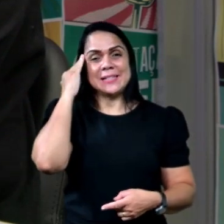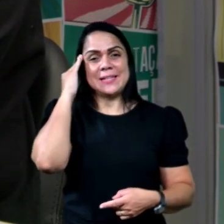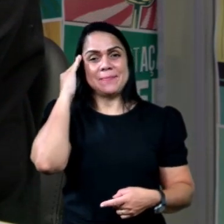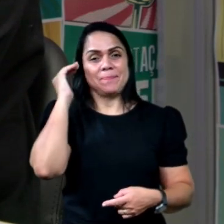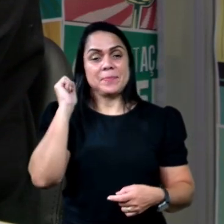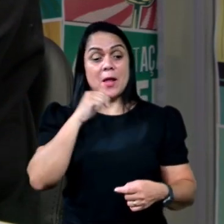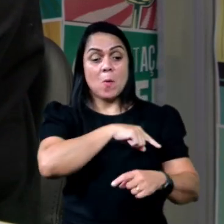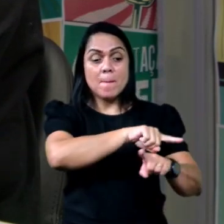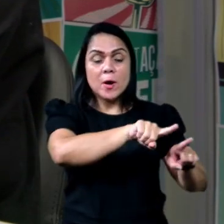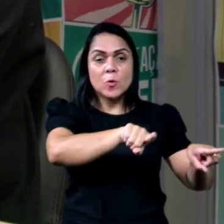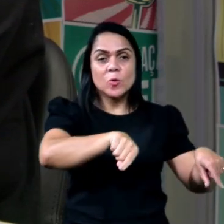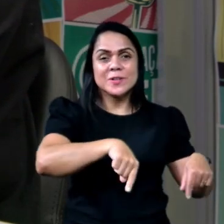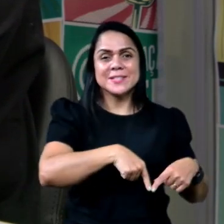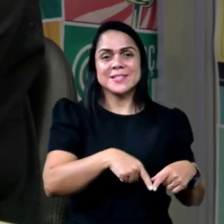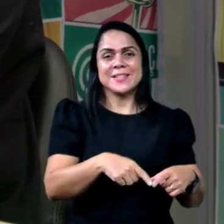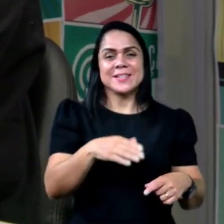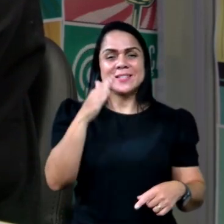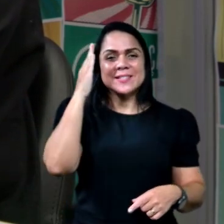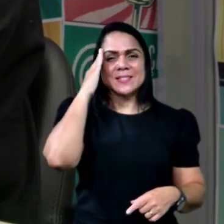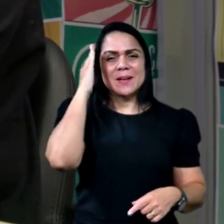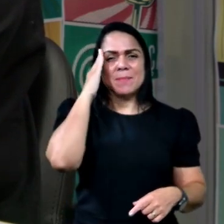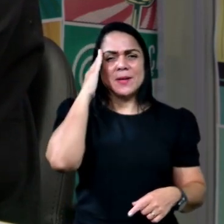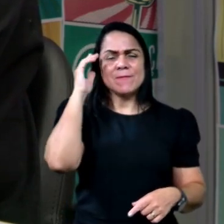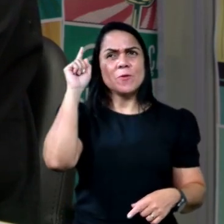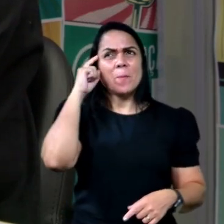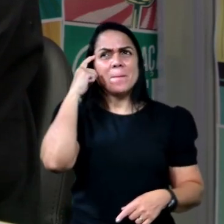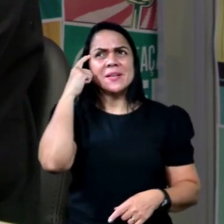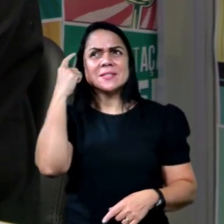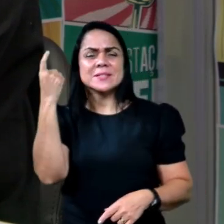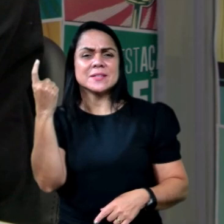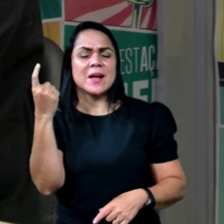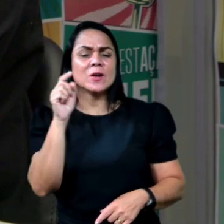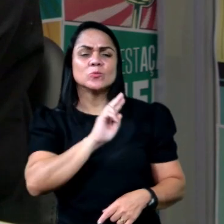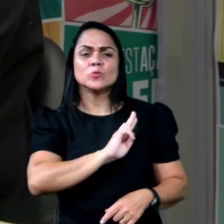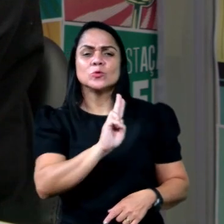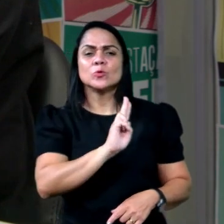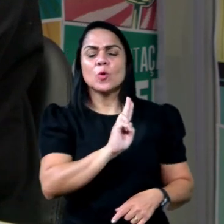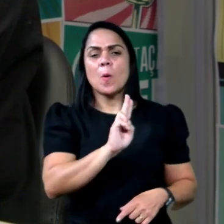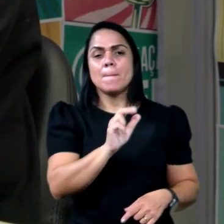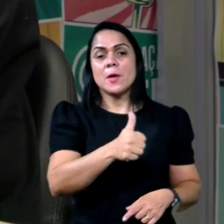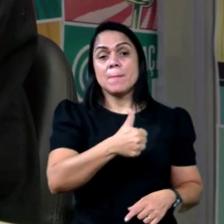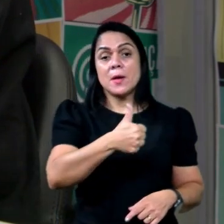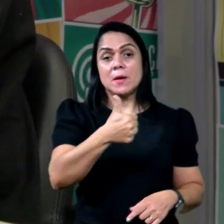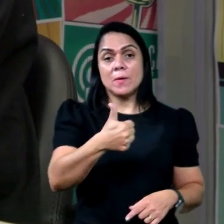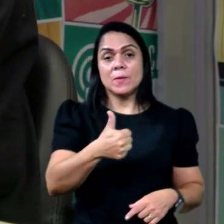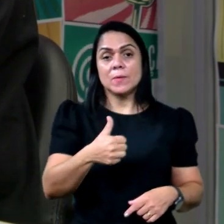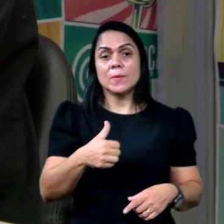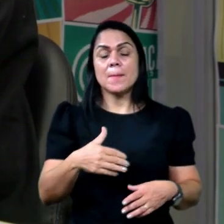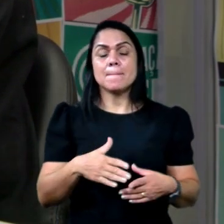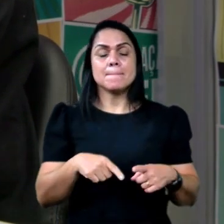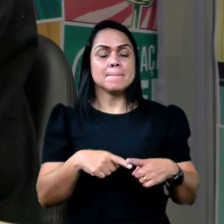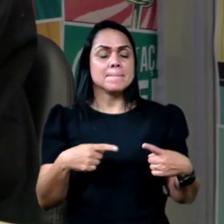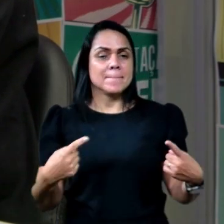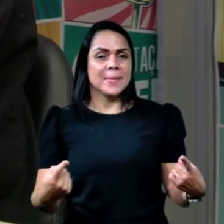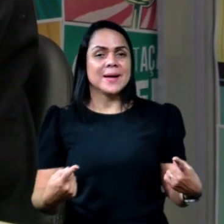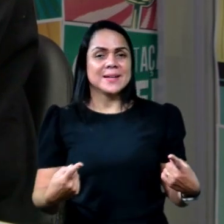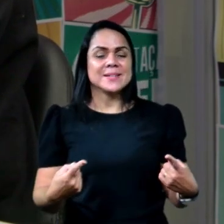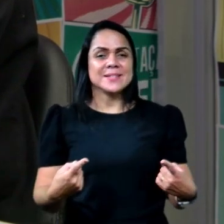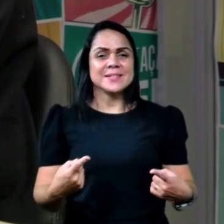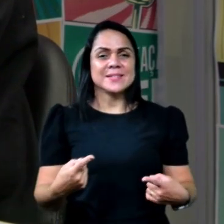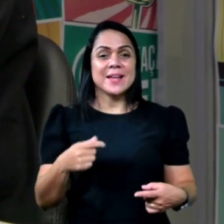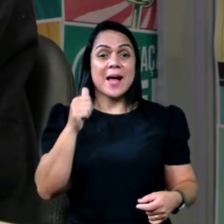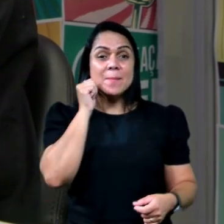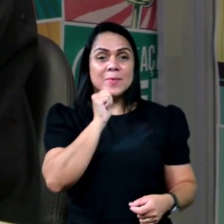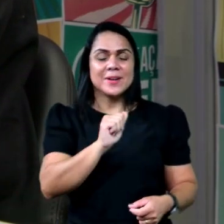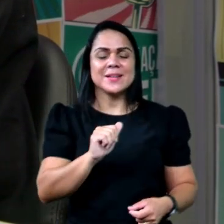eu diria. Ainda vou pensar um recurso melhor. Mas é importante que eu diga que elas sabem muito sobre estratégia de combate à